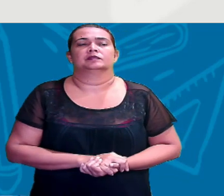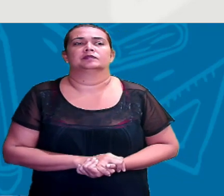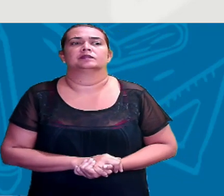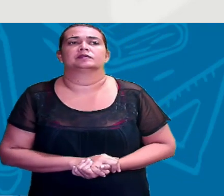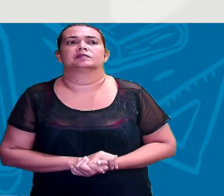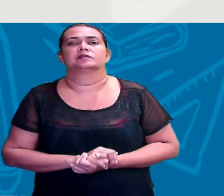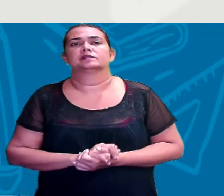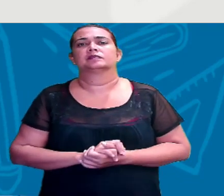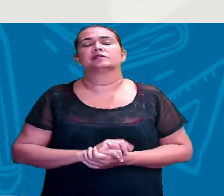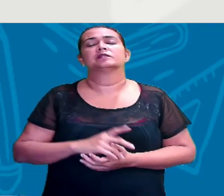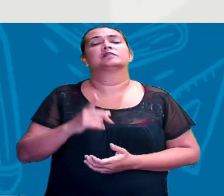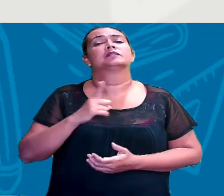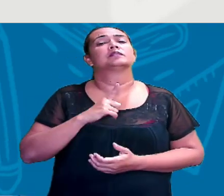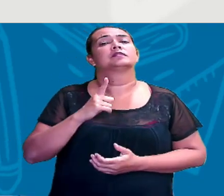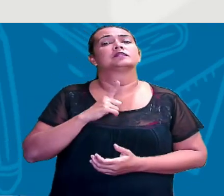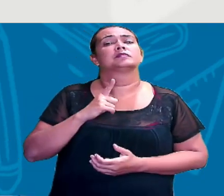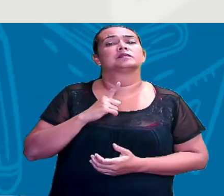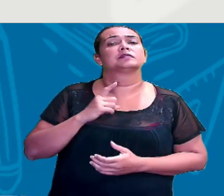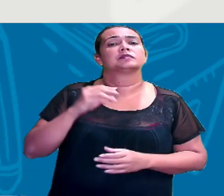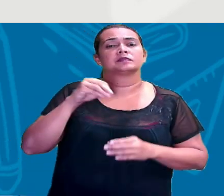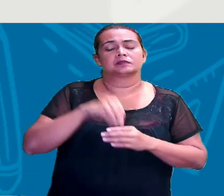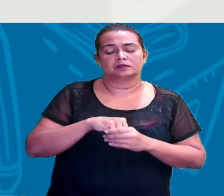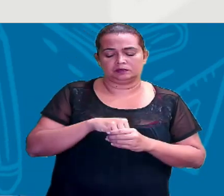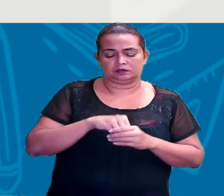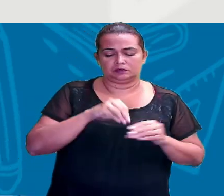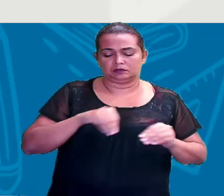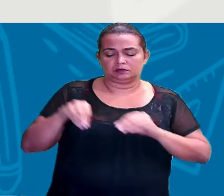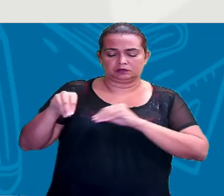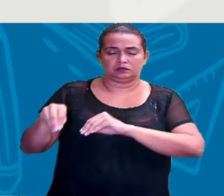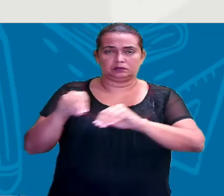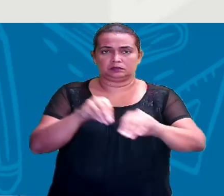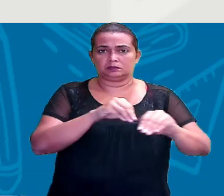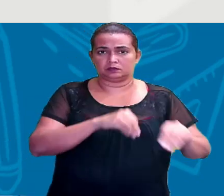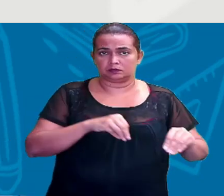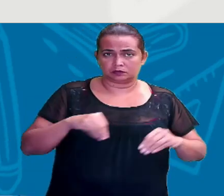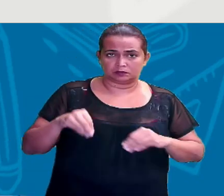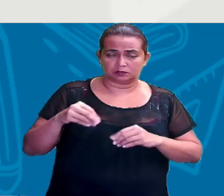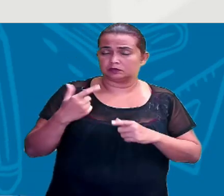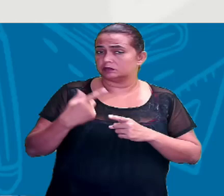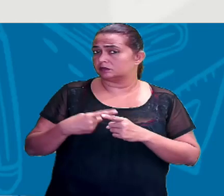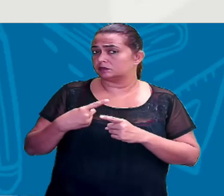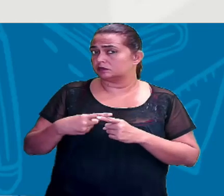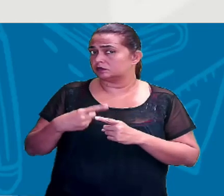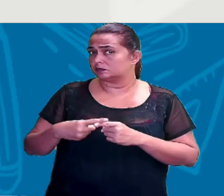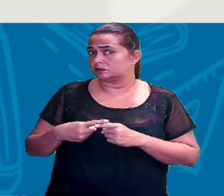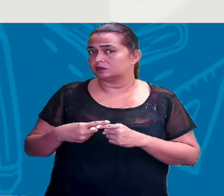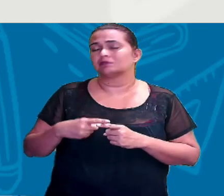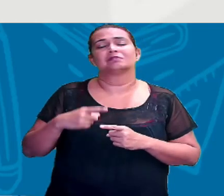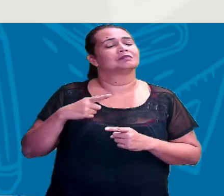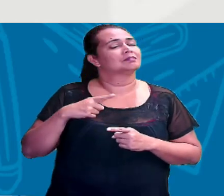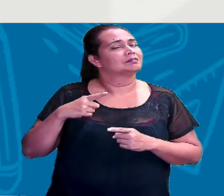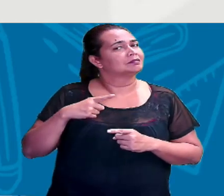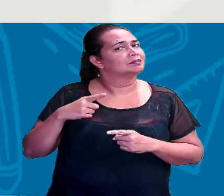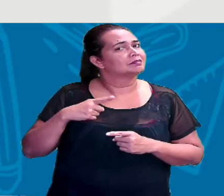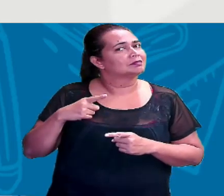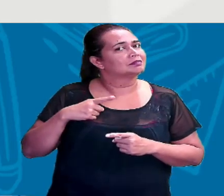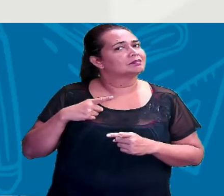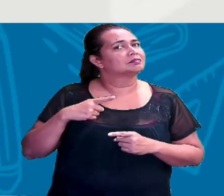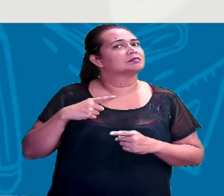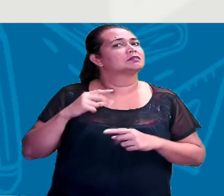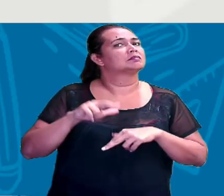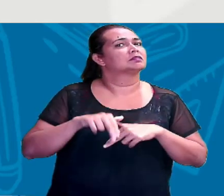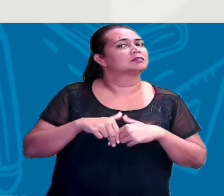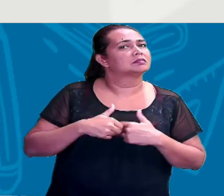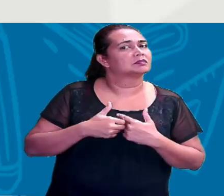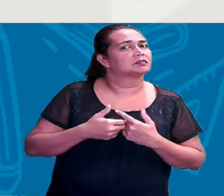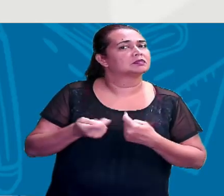também nós temos deslocamentos internos na América Latina, que são provocados por quê? Por conflitos também envolvendo o narcotráfico,